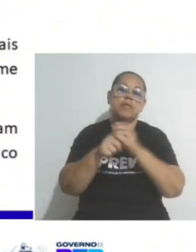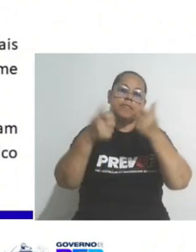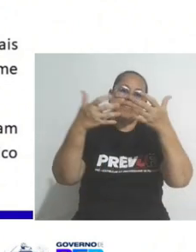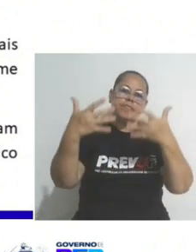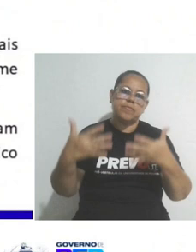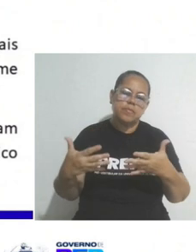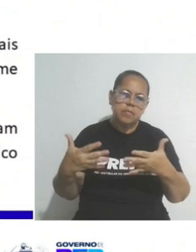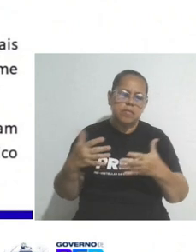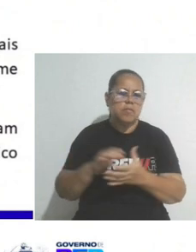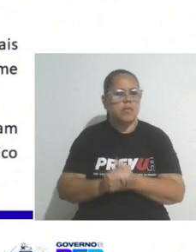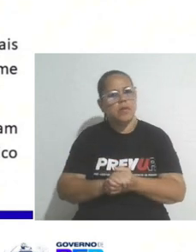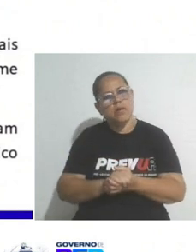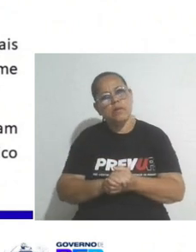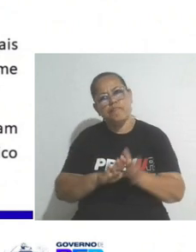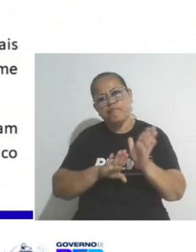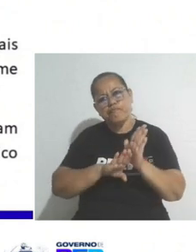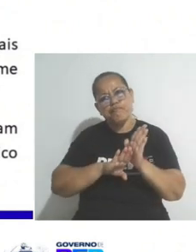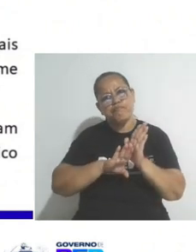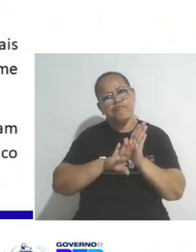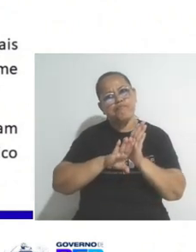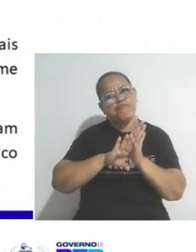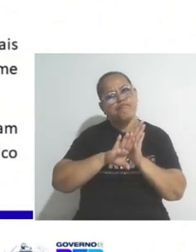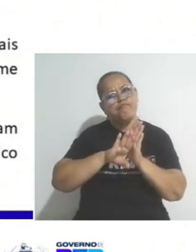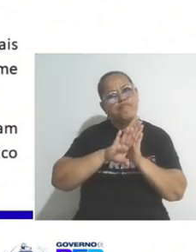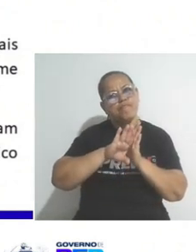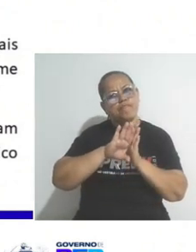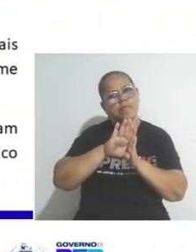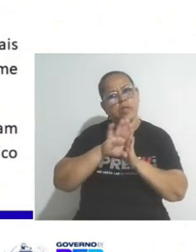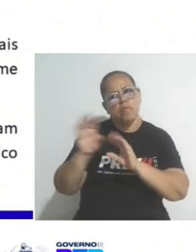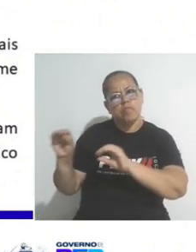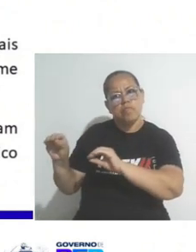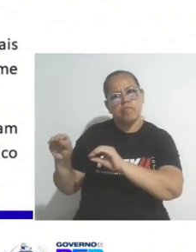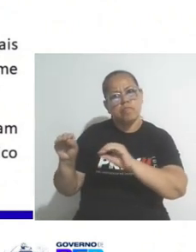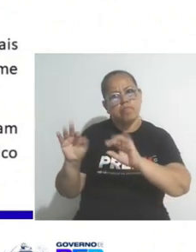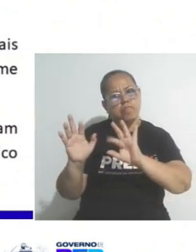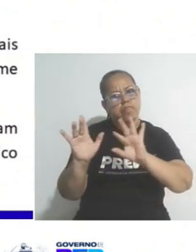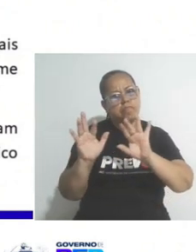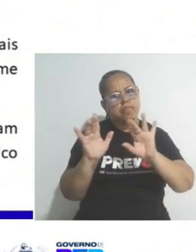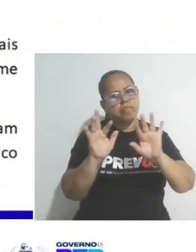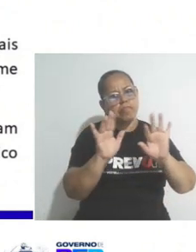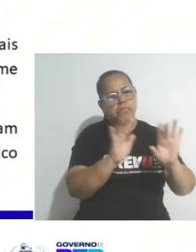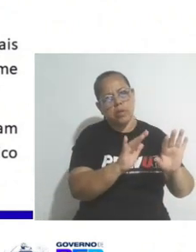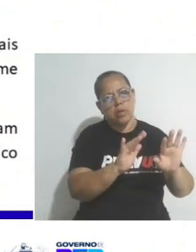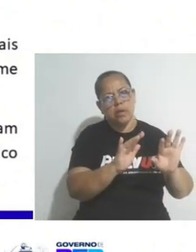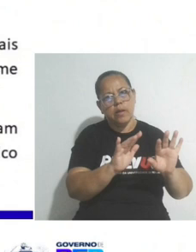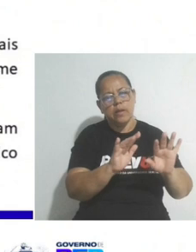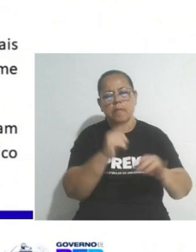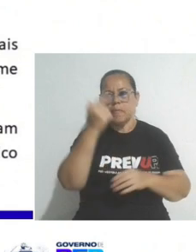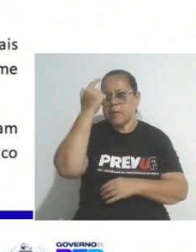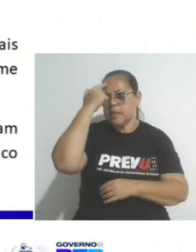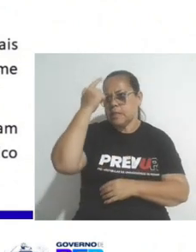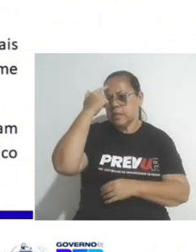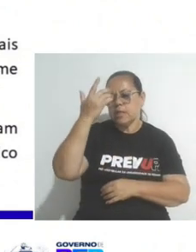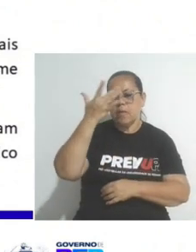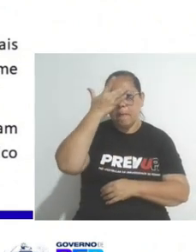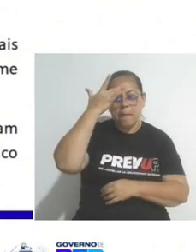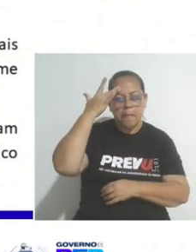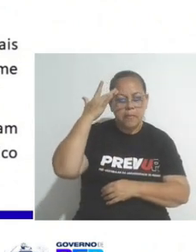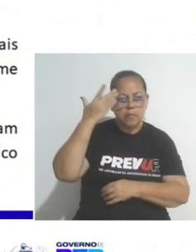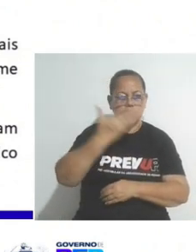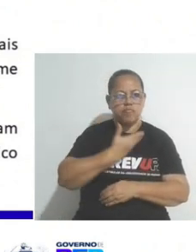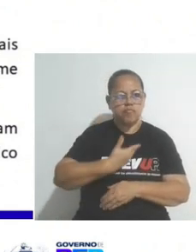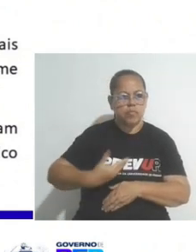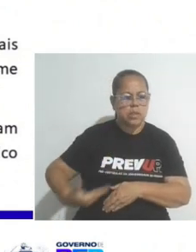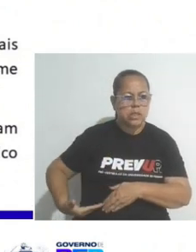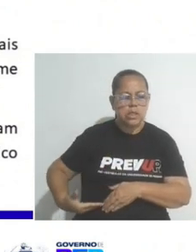o aumento do fluxo migratório no mundo tem levado governos a adotarem medidas